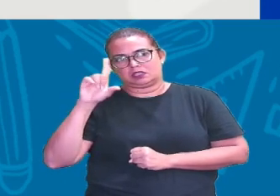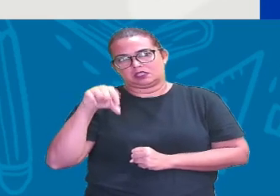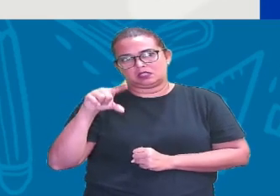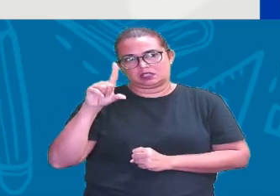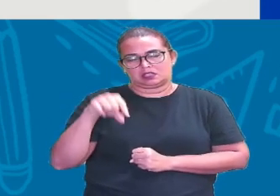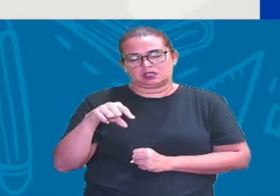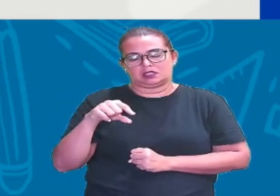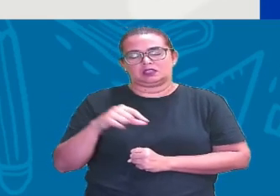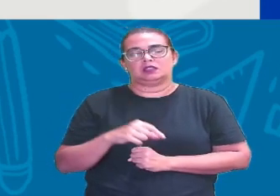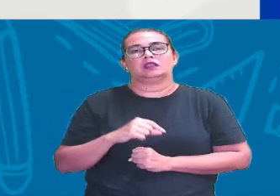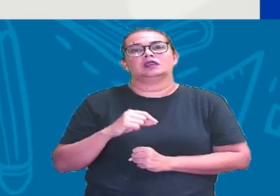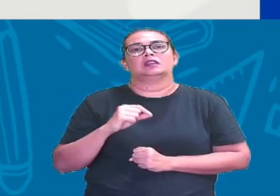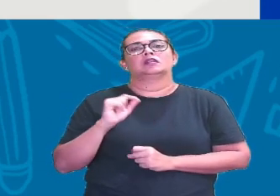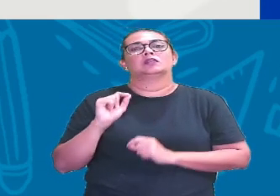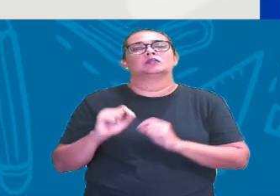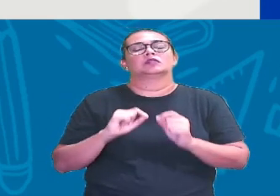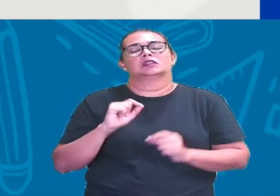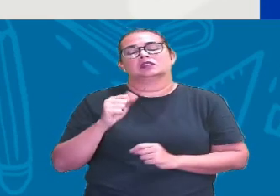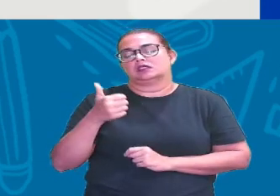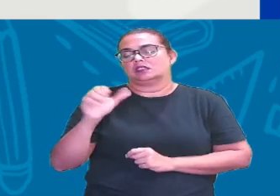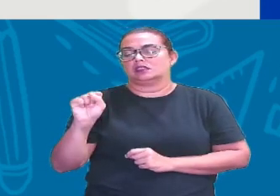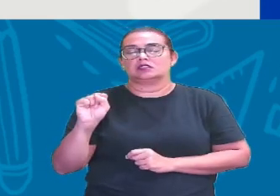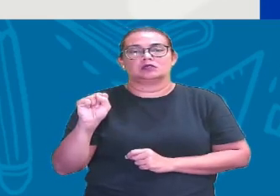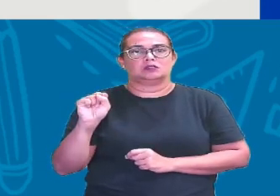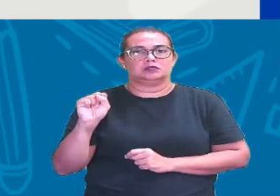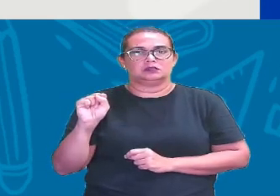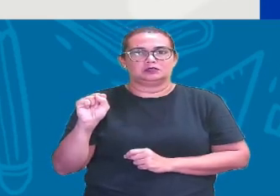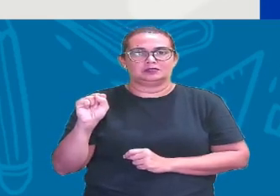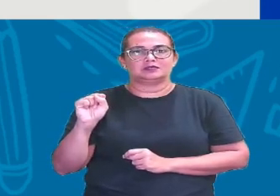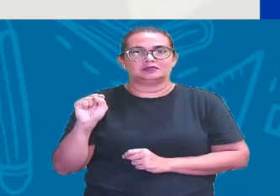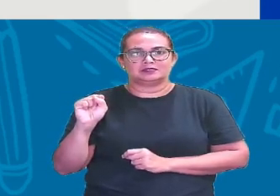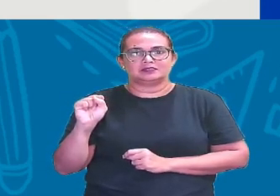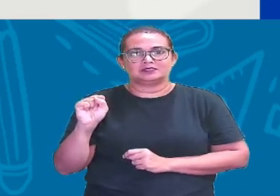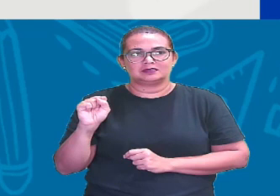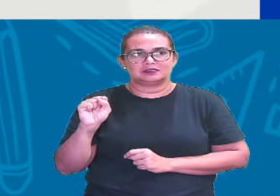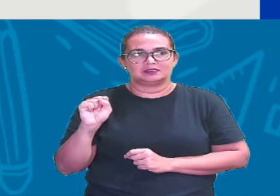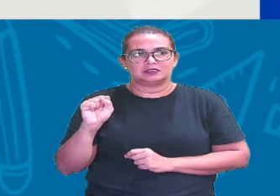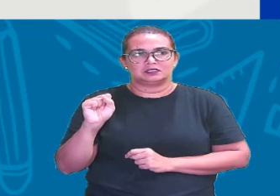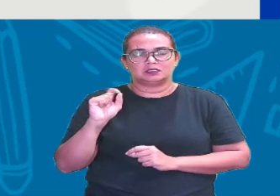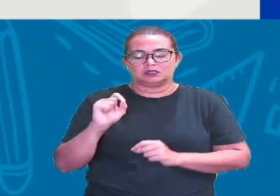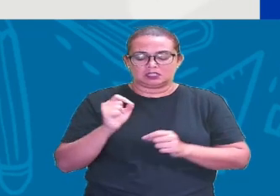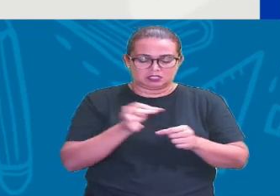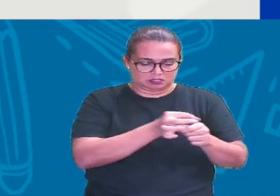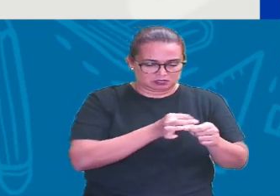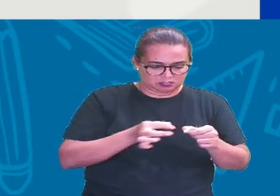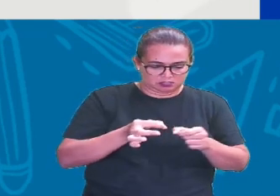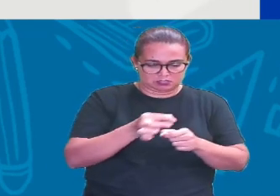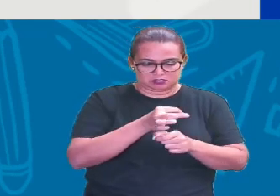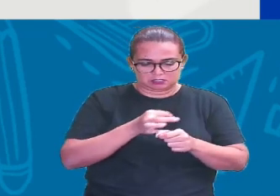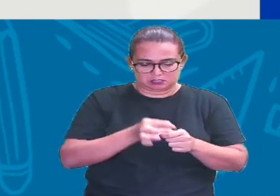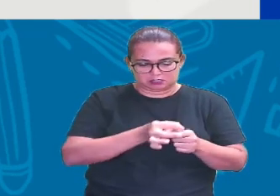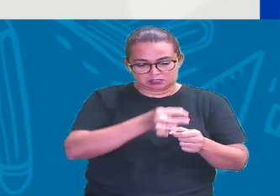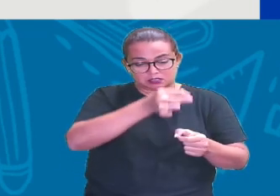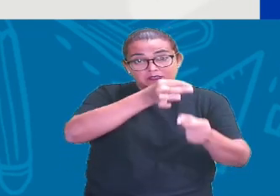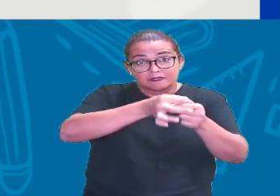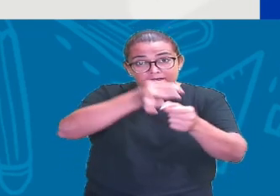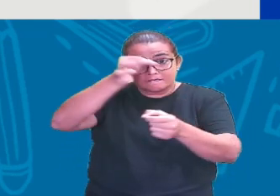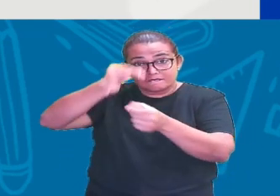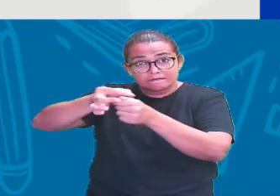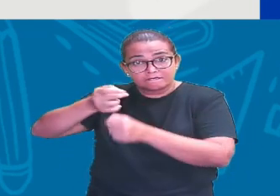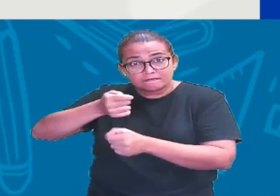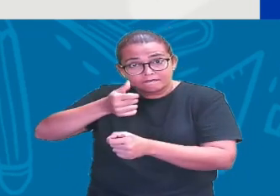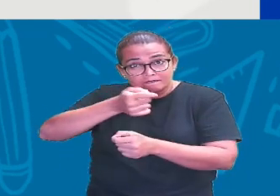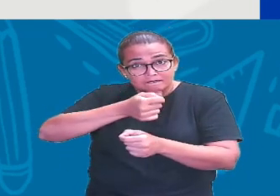162 e 90 vai ser 18, que são as quantidades de moedas. Então, as pilhas de